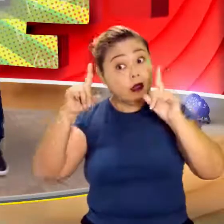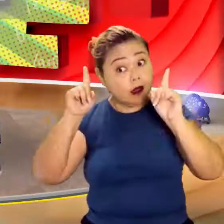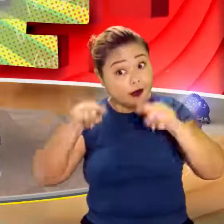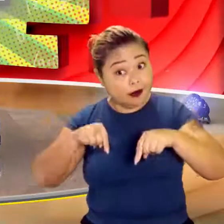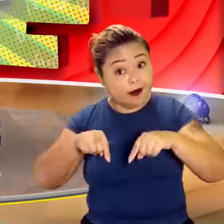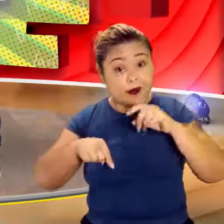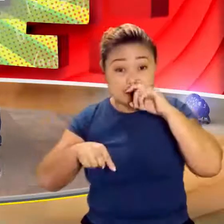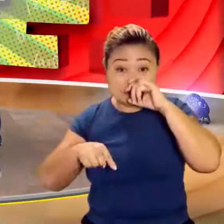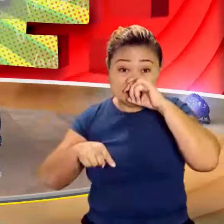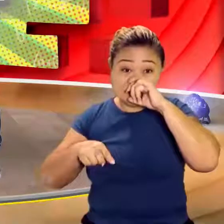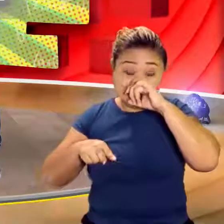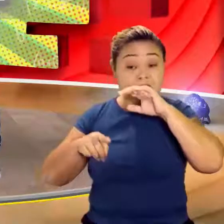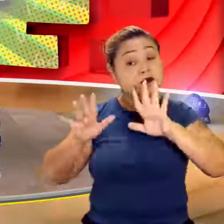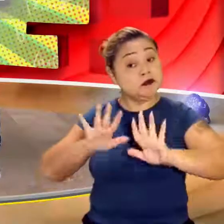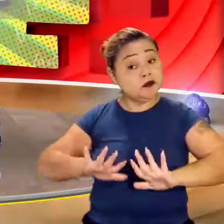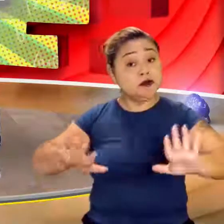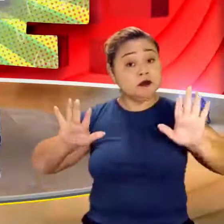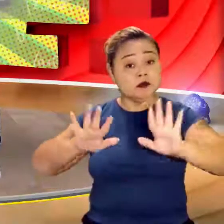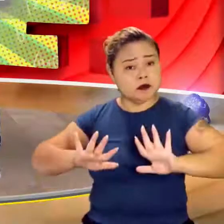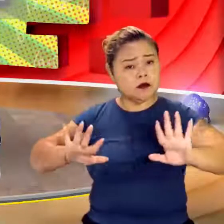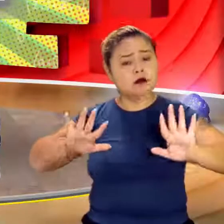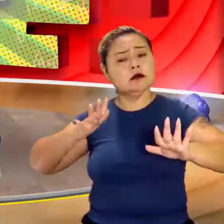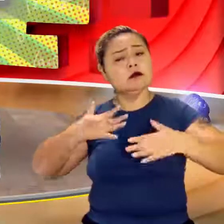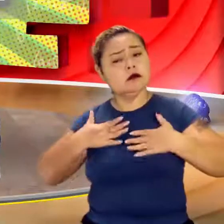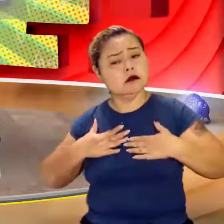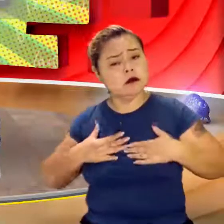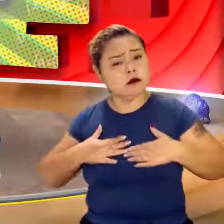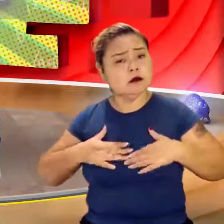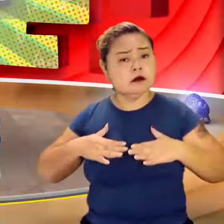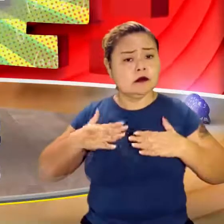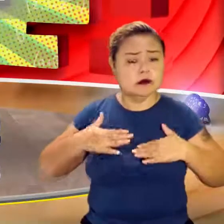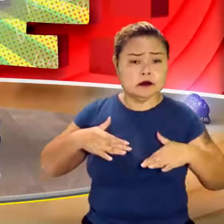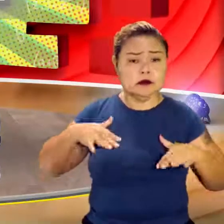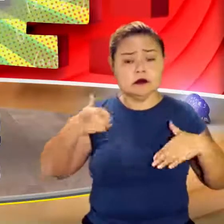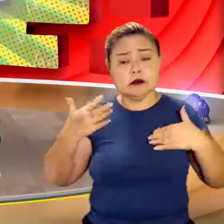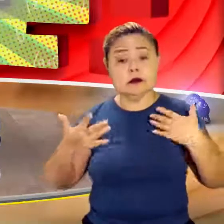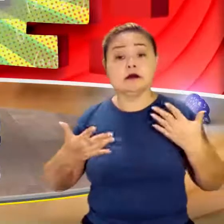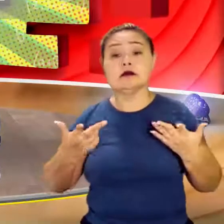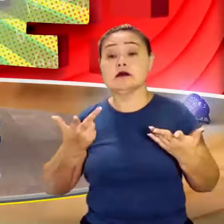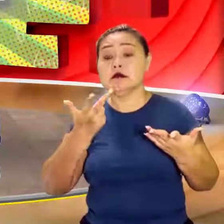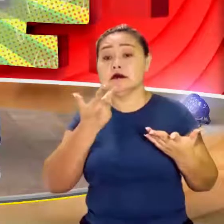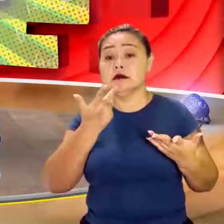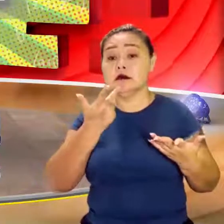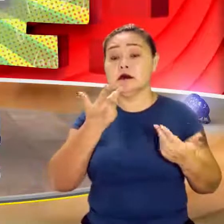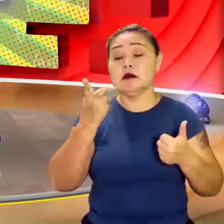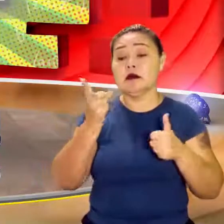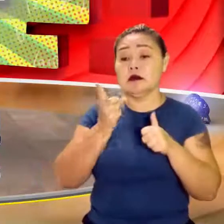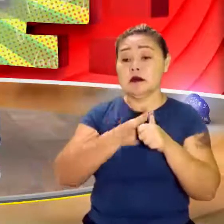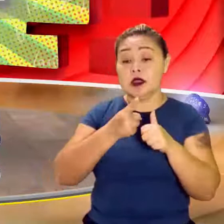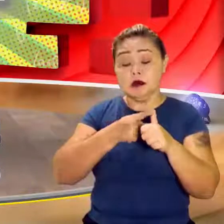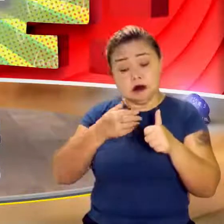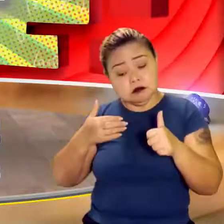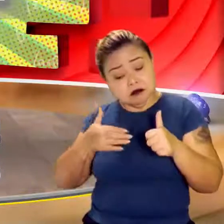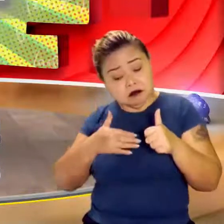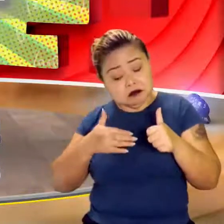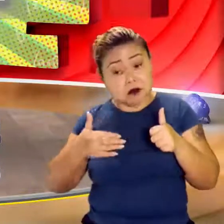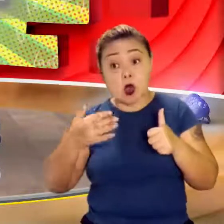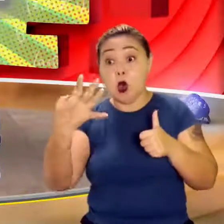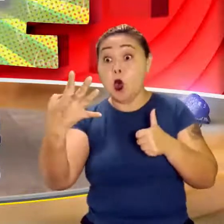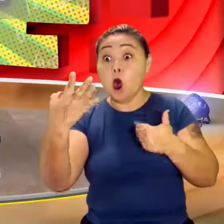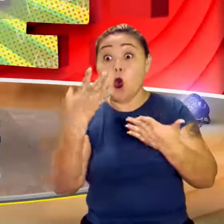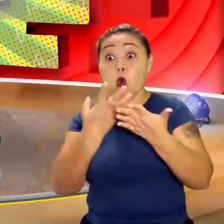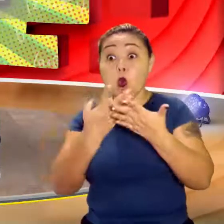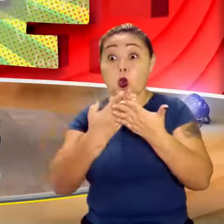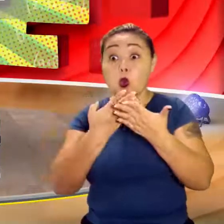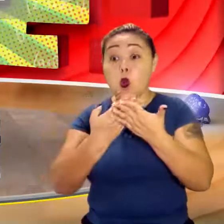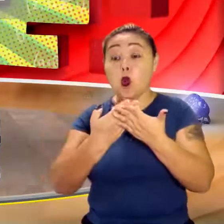E olha que a gente ainda pega leve, né? A gente ainda vai devagarzinho, e olha, aí. Nós colocamos ali a primeira marcha e foram 4